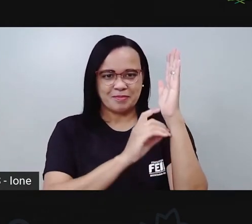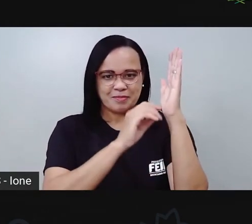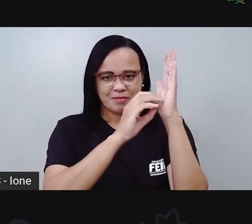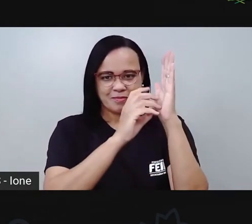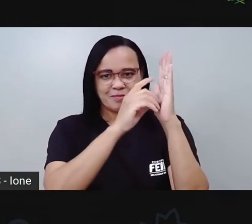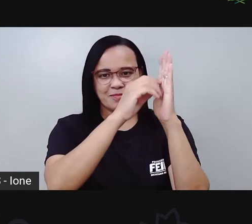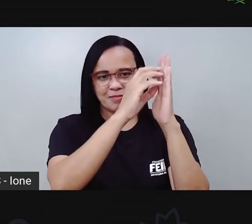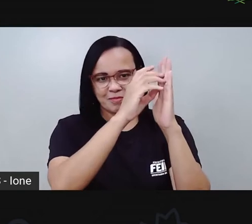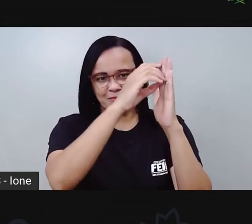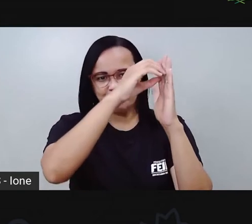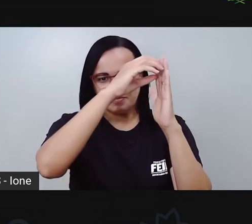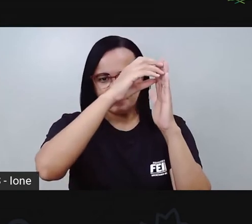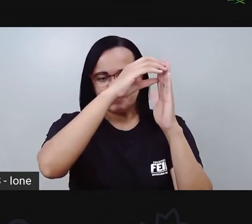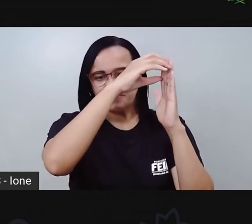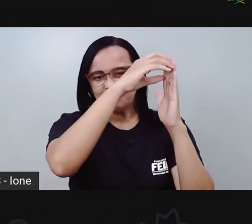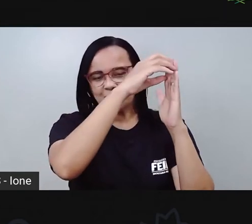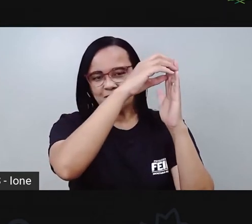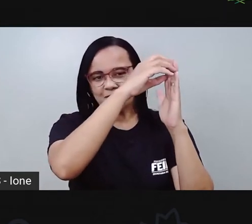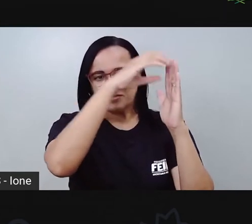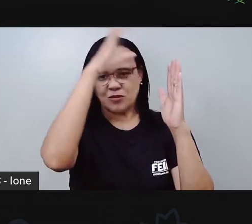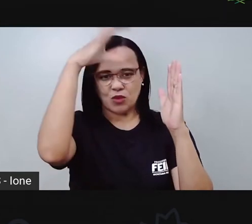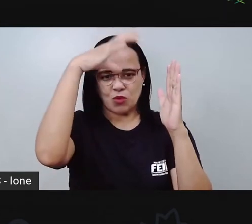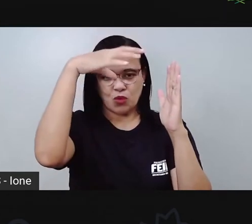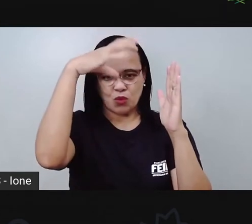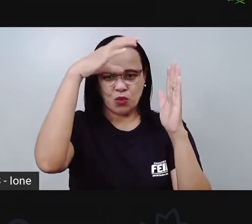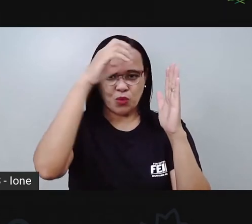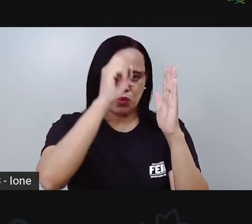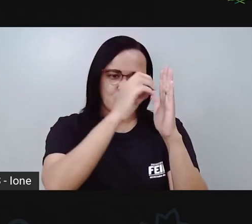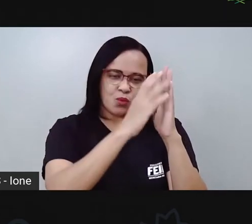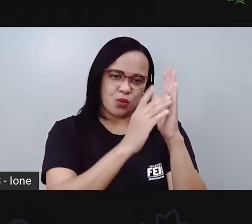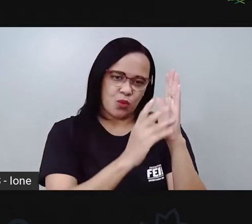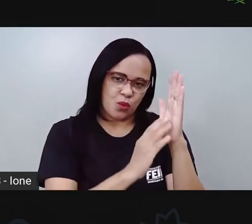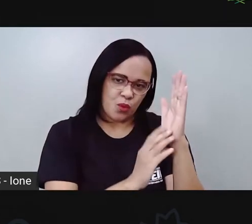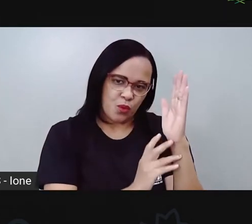e subiu bem eu acho pitiburro